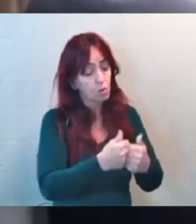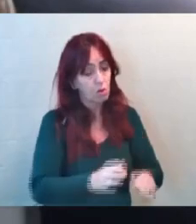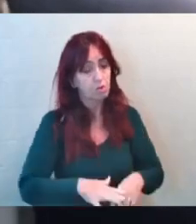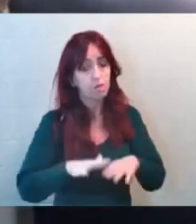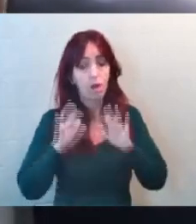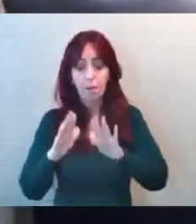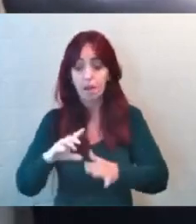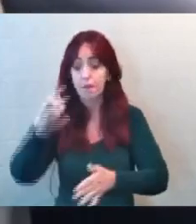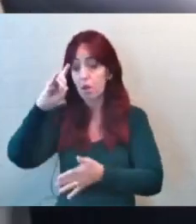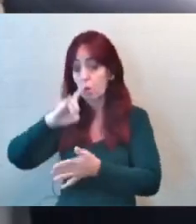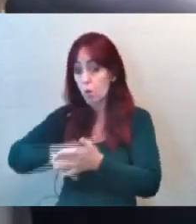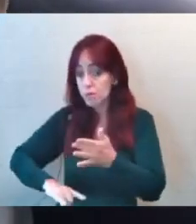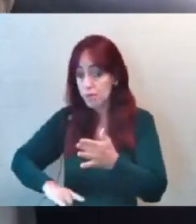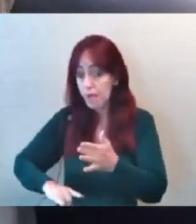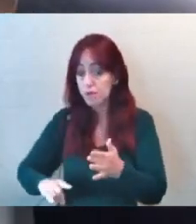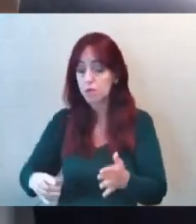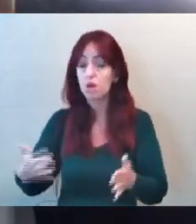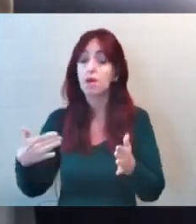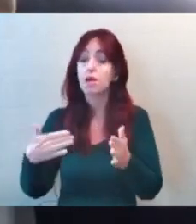por contrato,